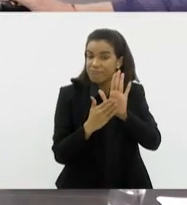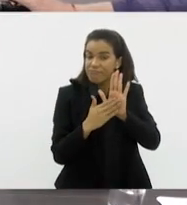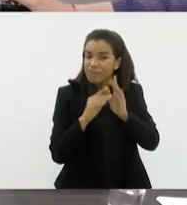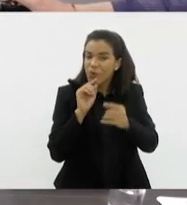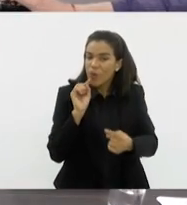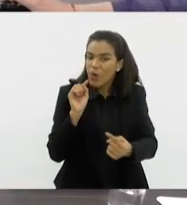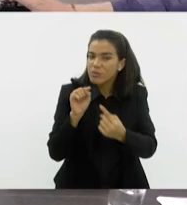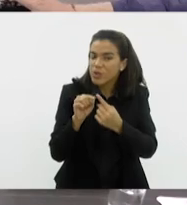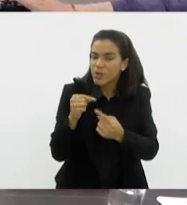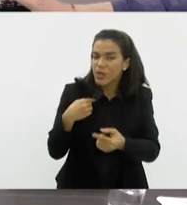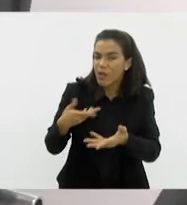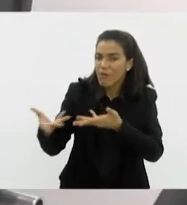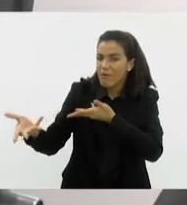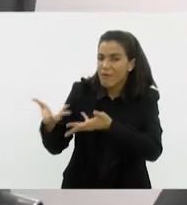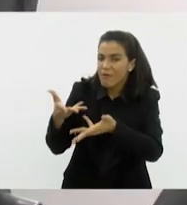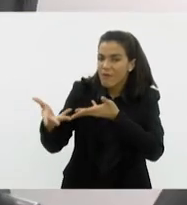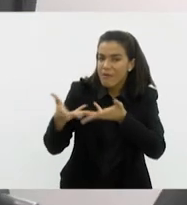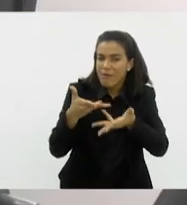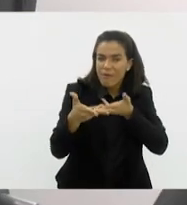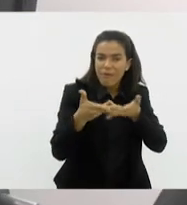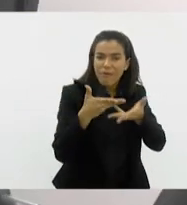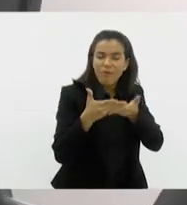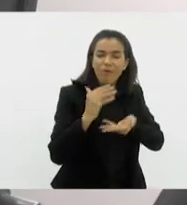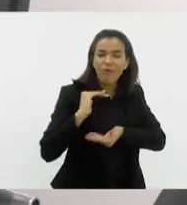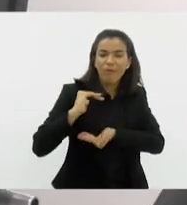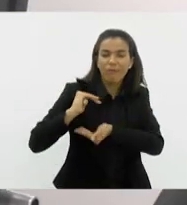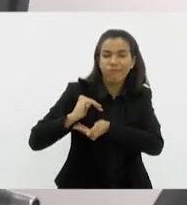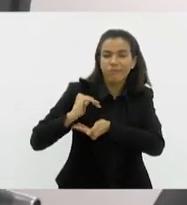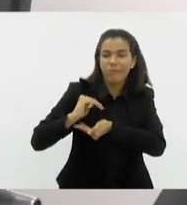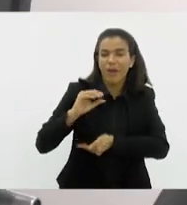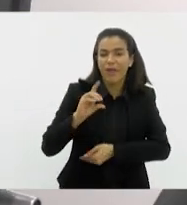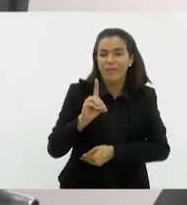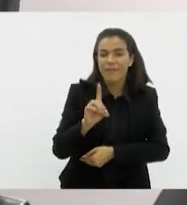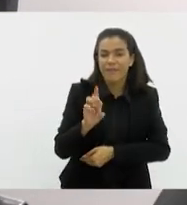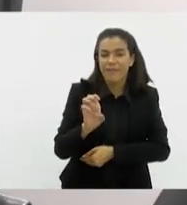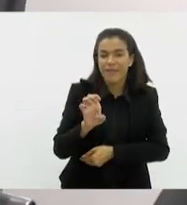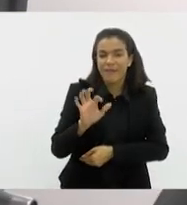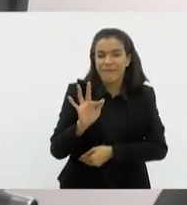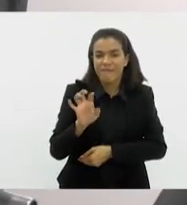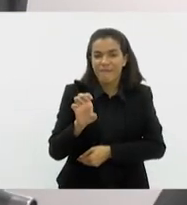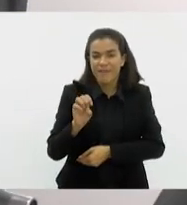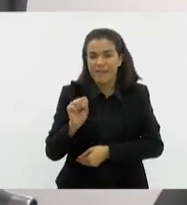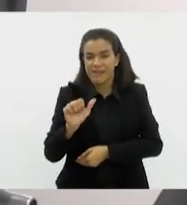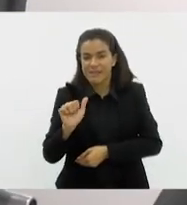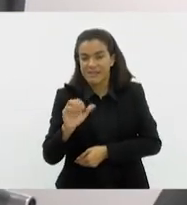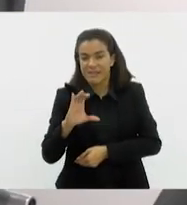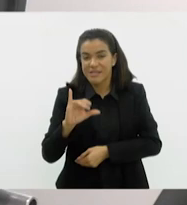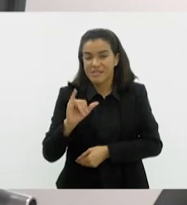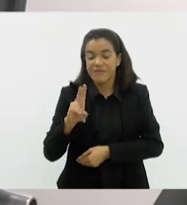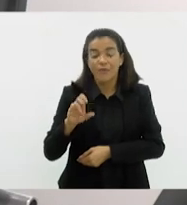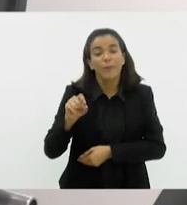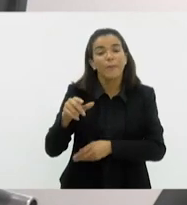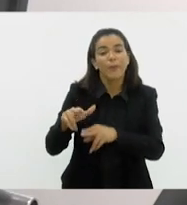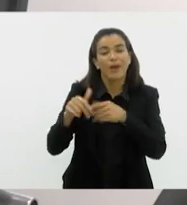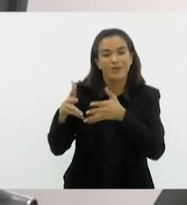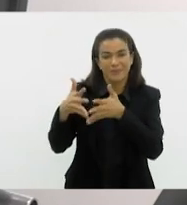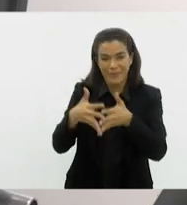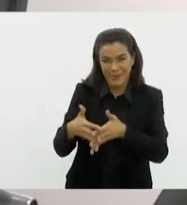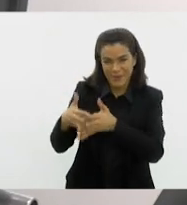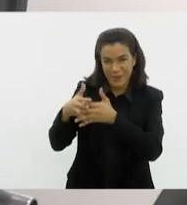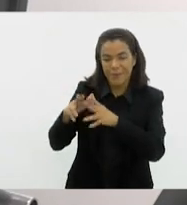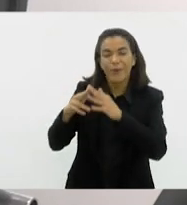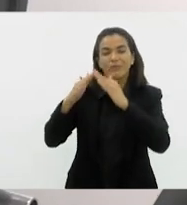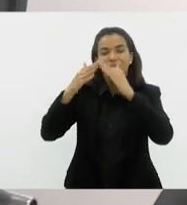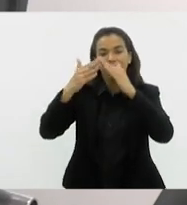lei, eu tenho muita interação com as defesas civis. Comecei aqui no estado do Rio e também em Petrópolis por ocasião das tragédias. E